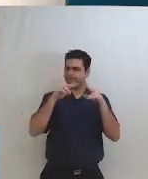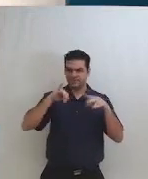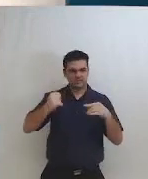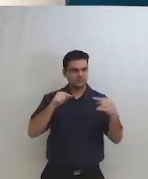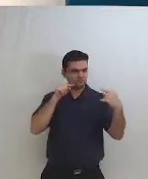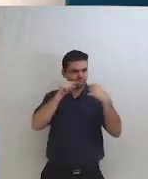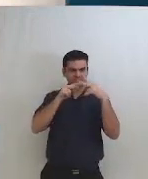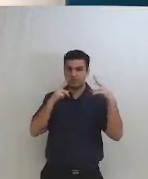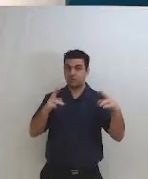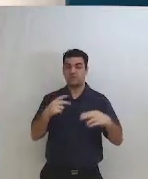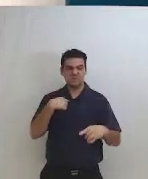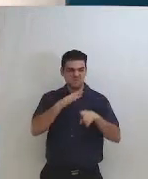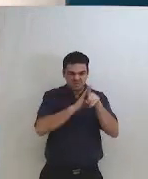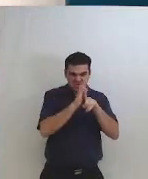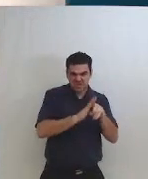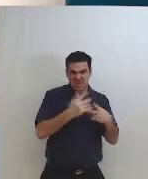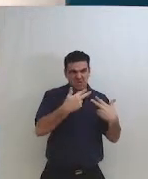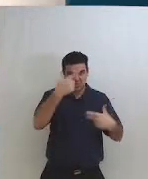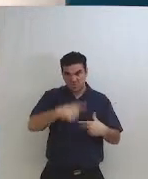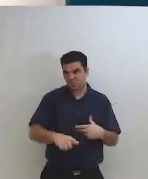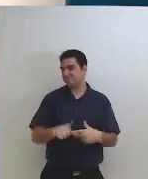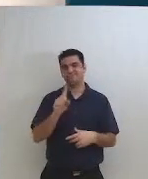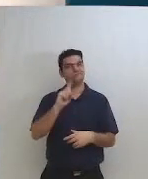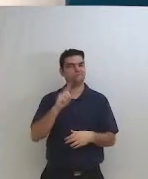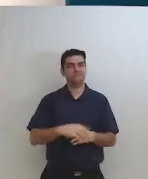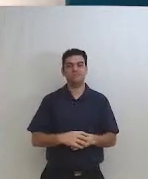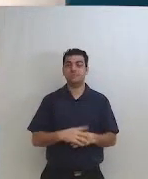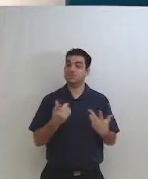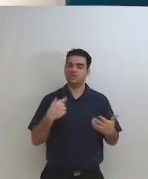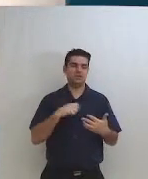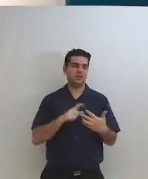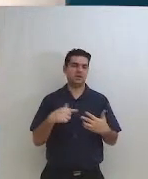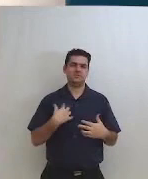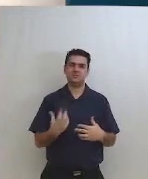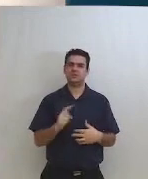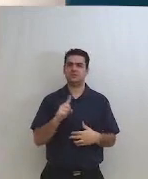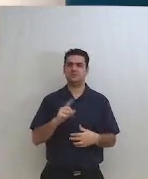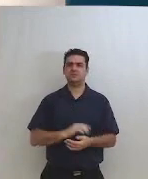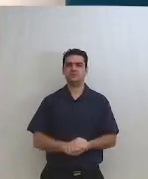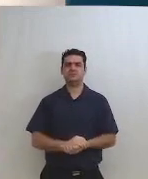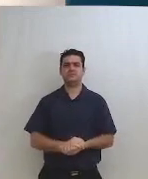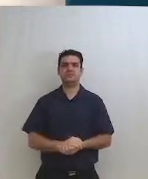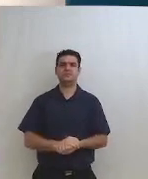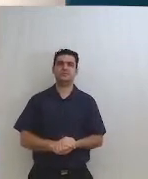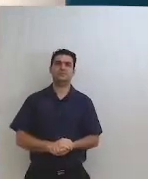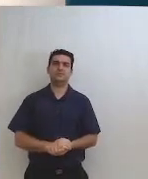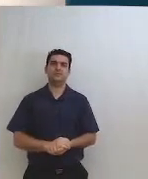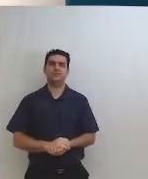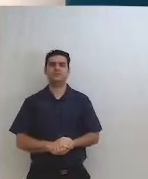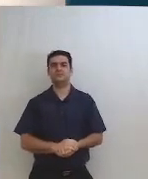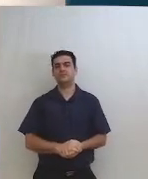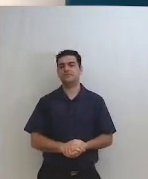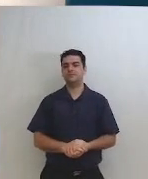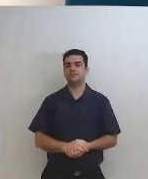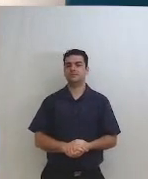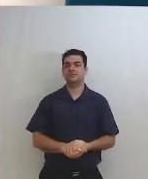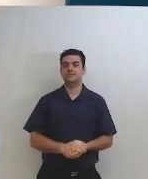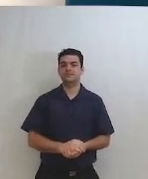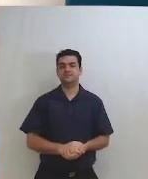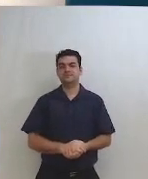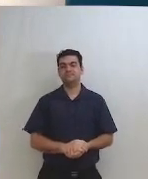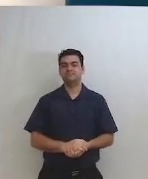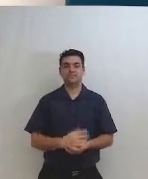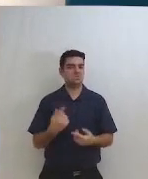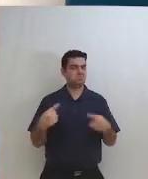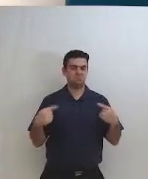fático probatório, impossibilidade. Regimental improvido, senhor presidente. Não, ainda sem manifestação dos pares,